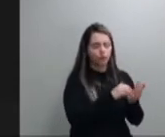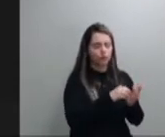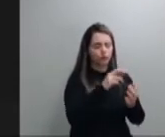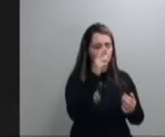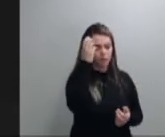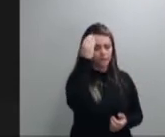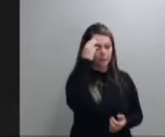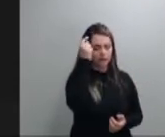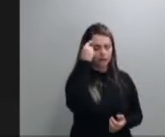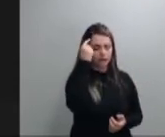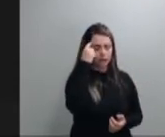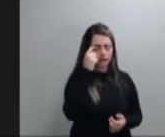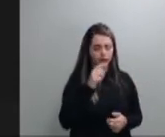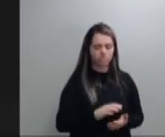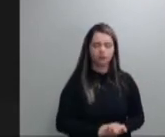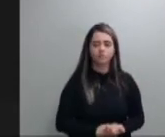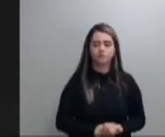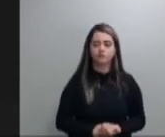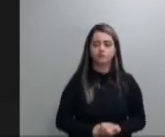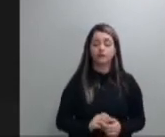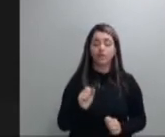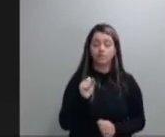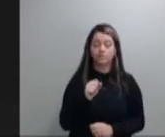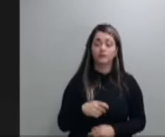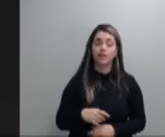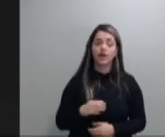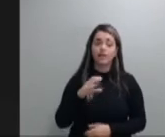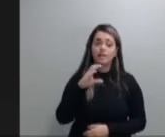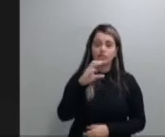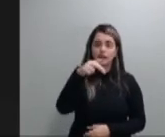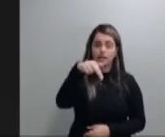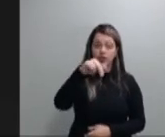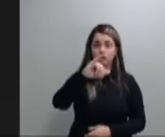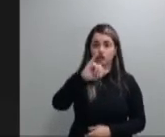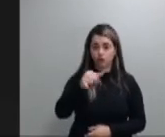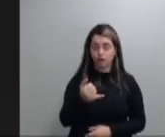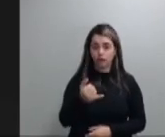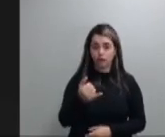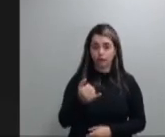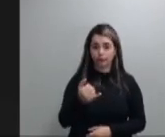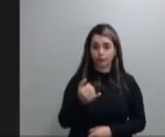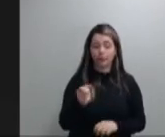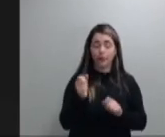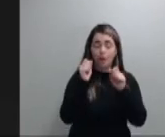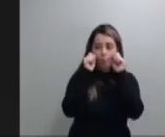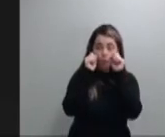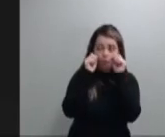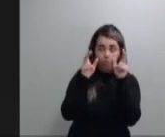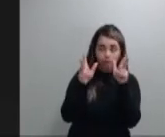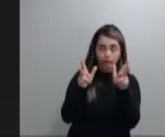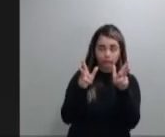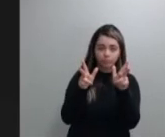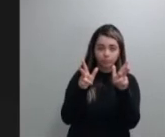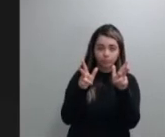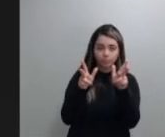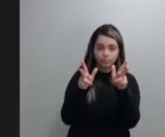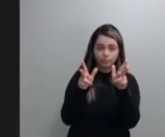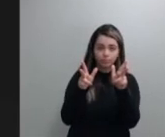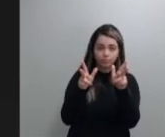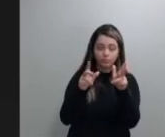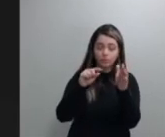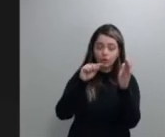CNJ, o CNJ decidiu expressamente, manteve expressamente o ponto,